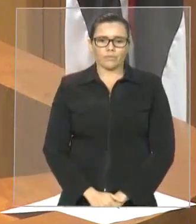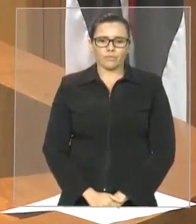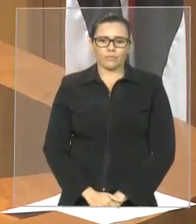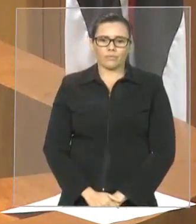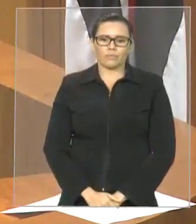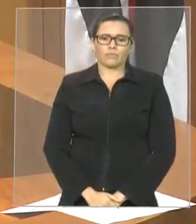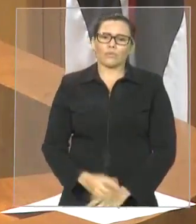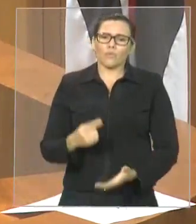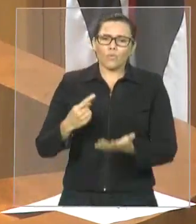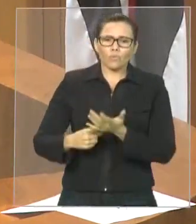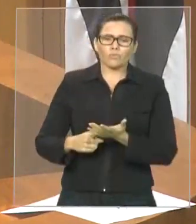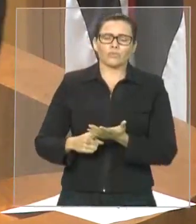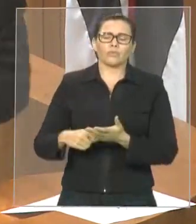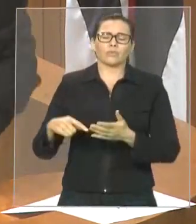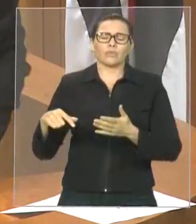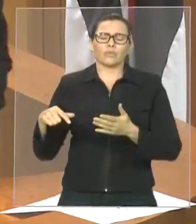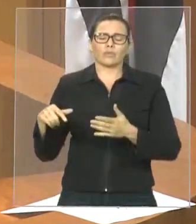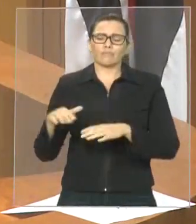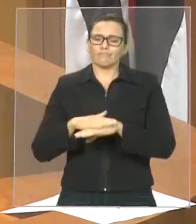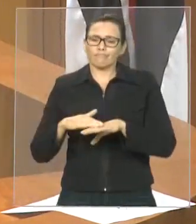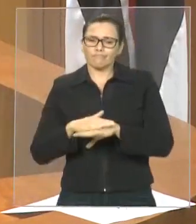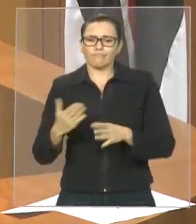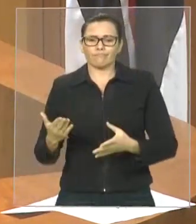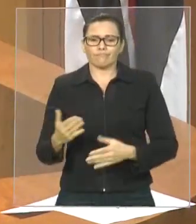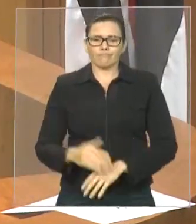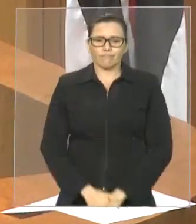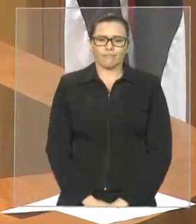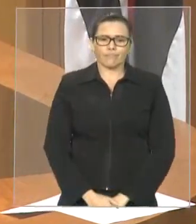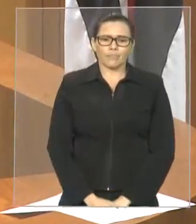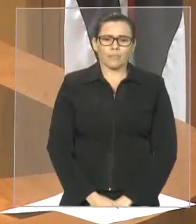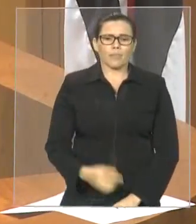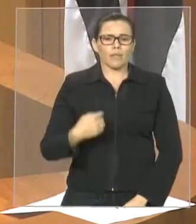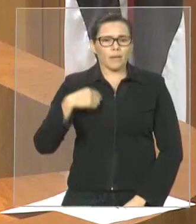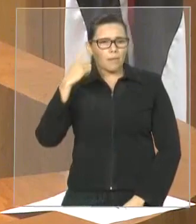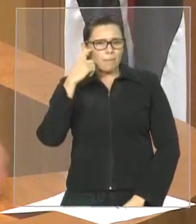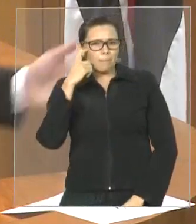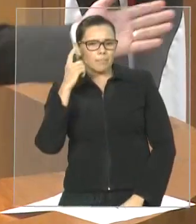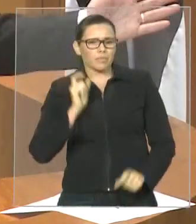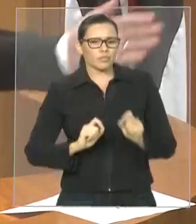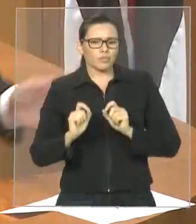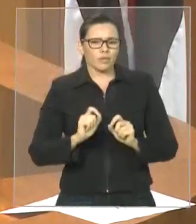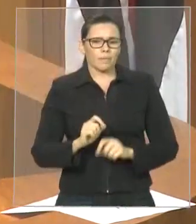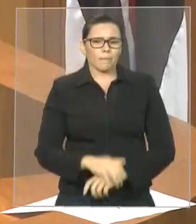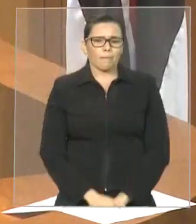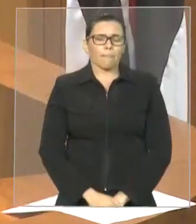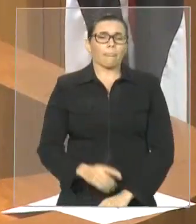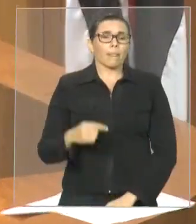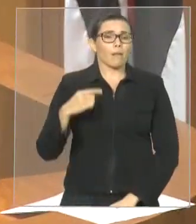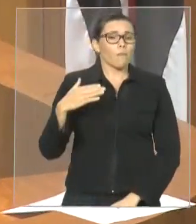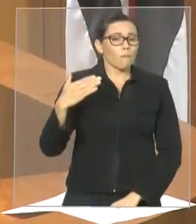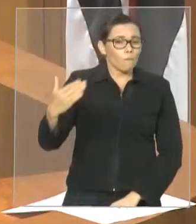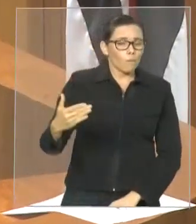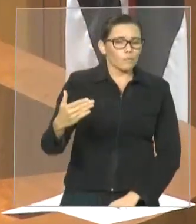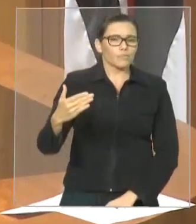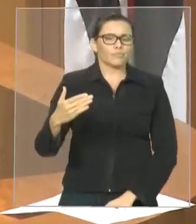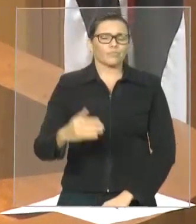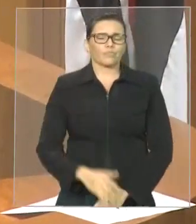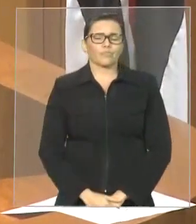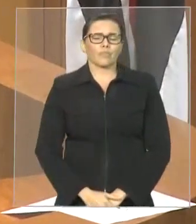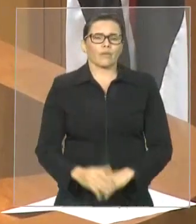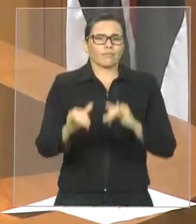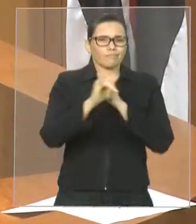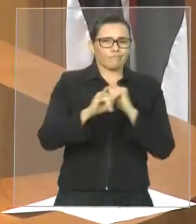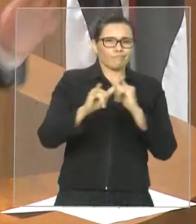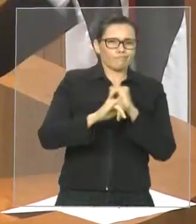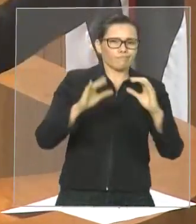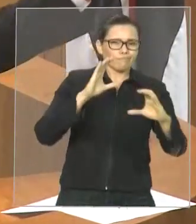para aparecer nas fotos e na propaganda o vice-prefeito pode. Na hora que é para tratar da situação que diz respeito à sua vivência, que é